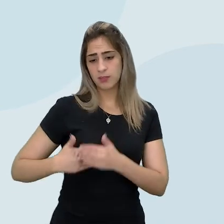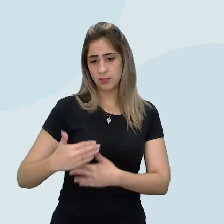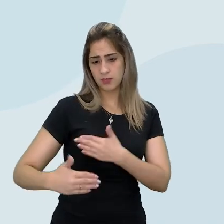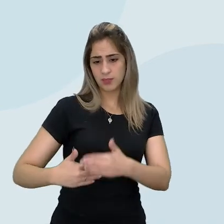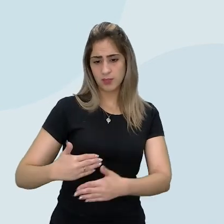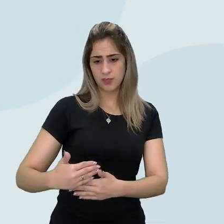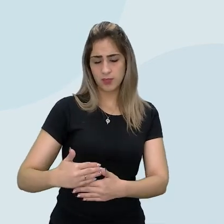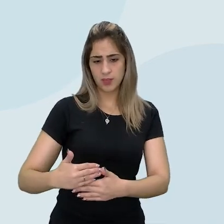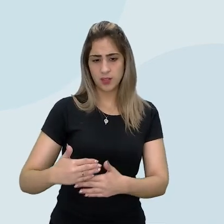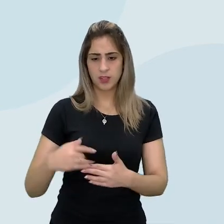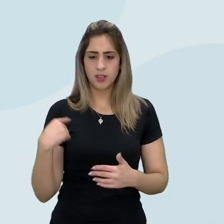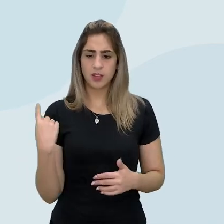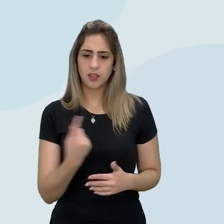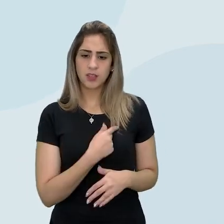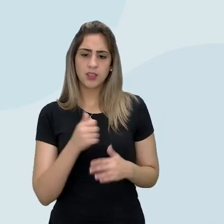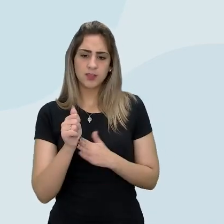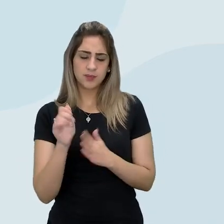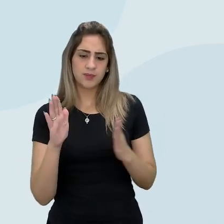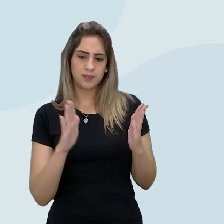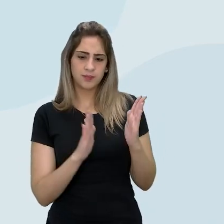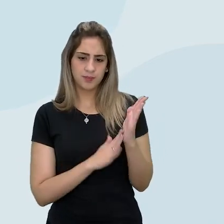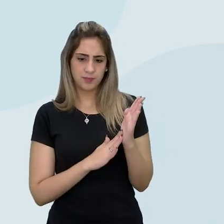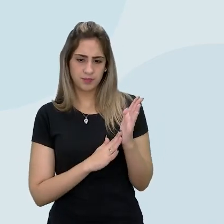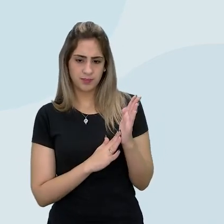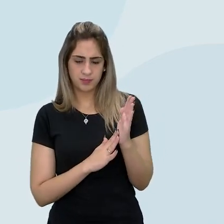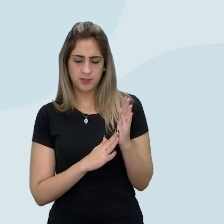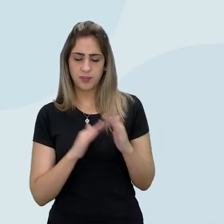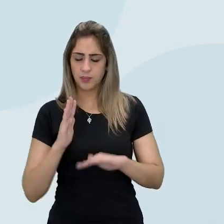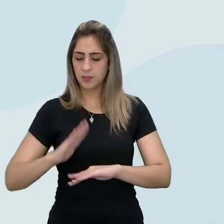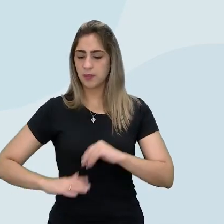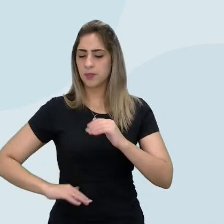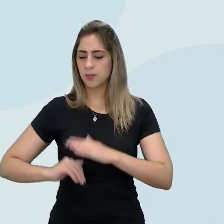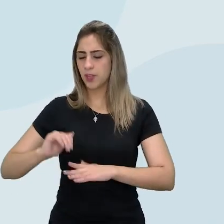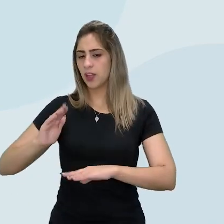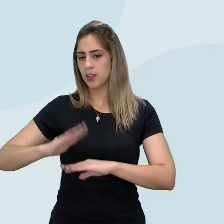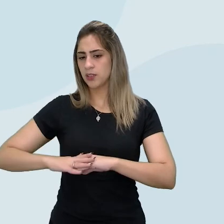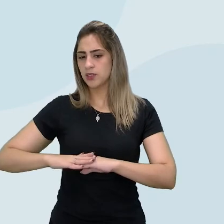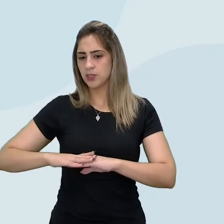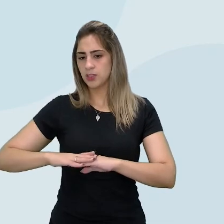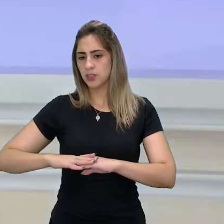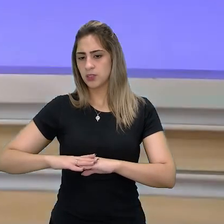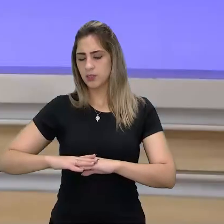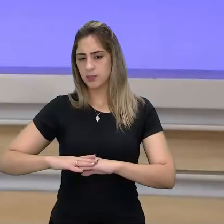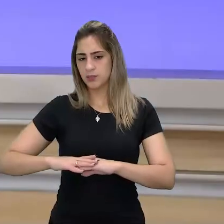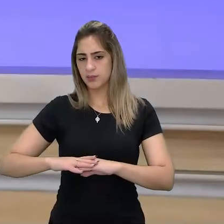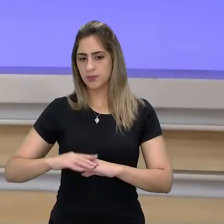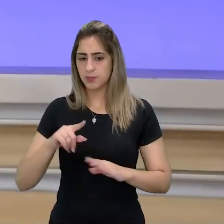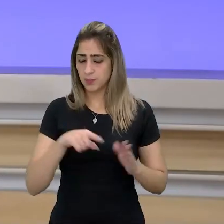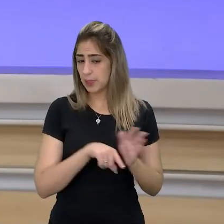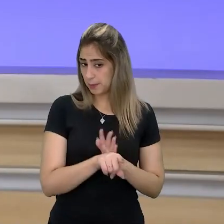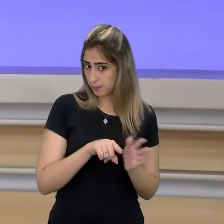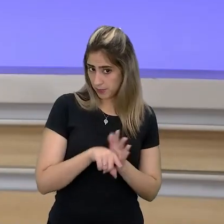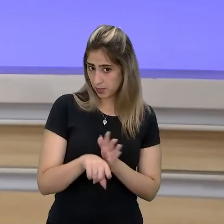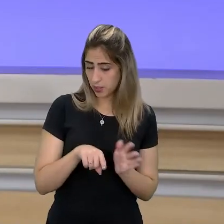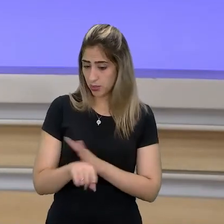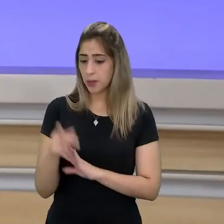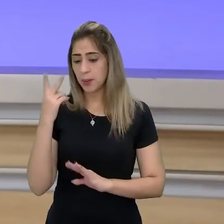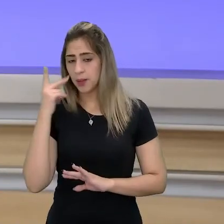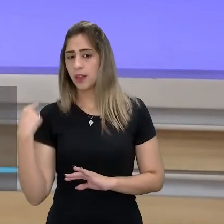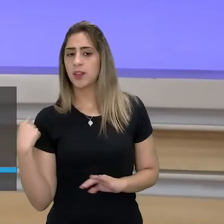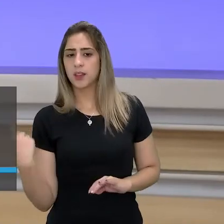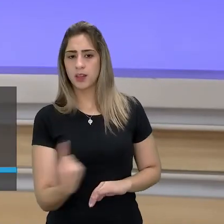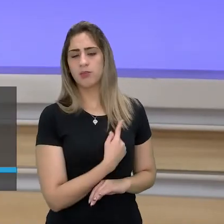ao longo das nossas atividades em prática, né? Então, aí, olha, são perguntas para a